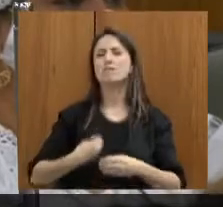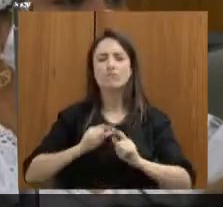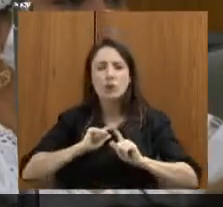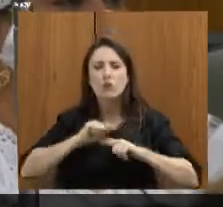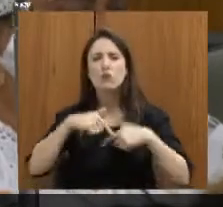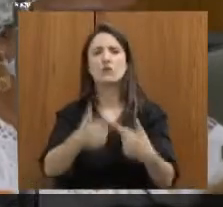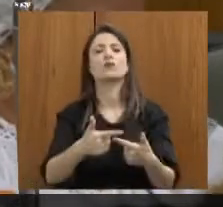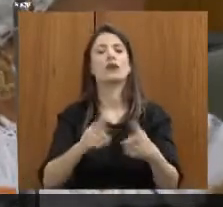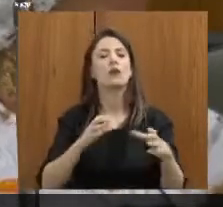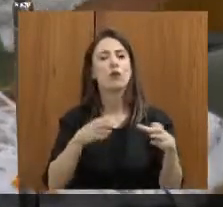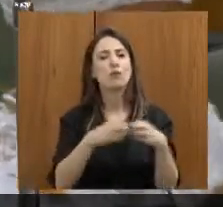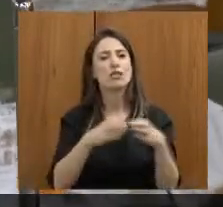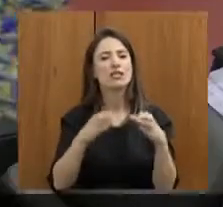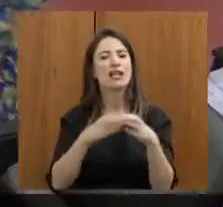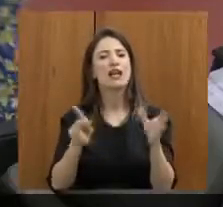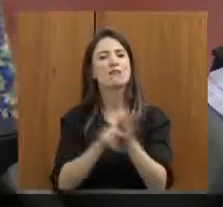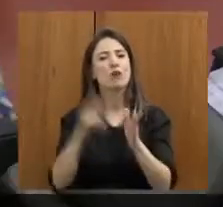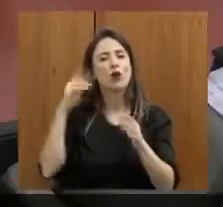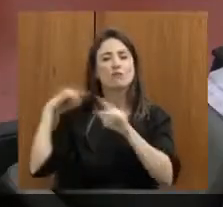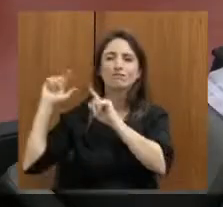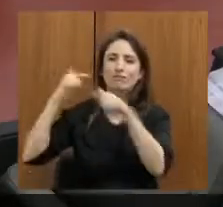africanas Muito obrigado